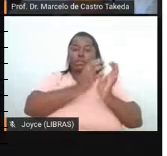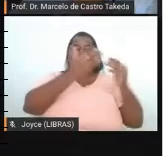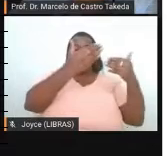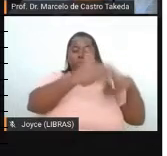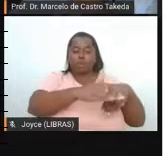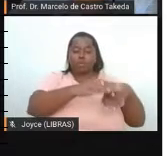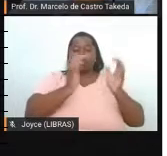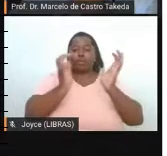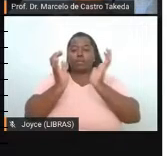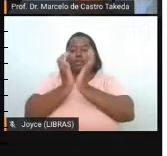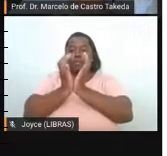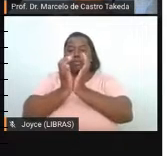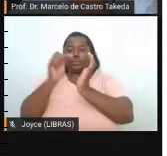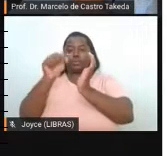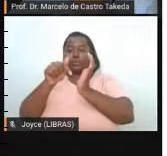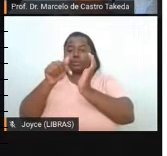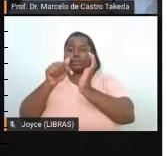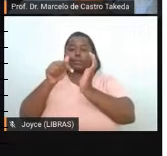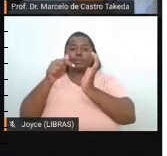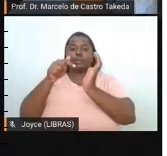provas,